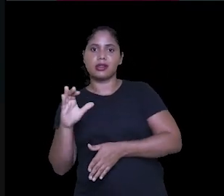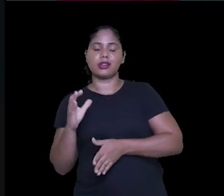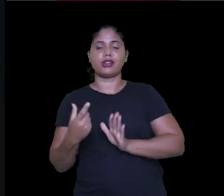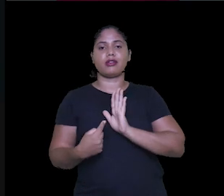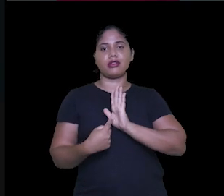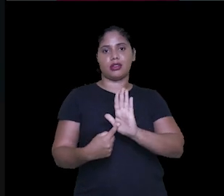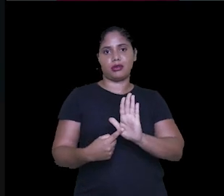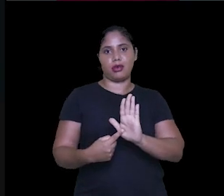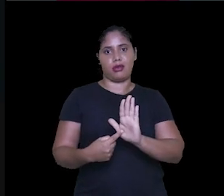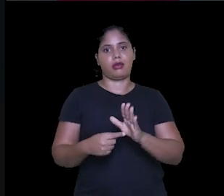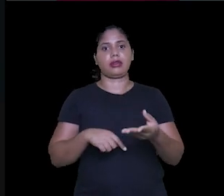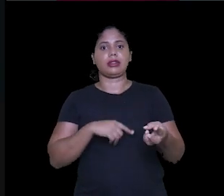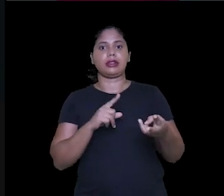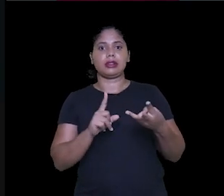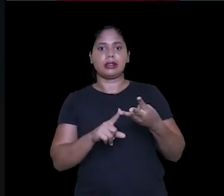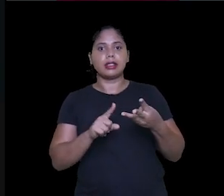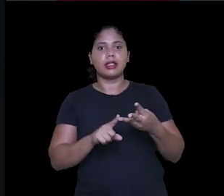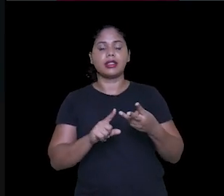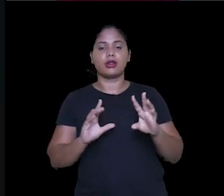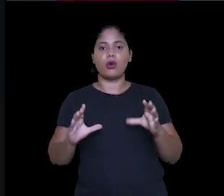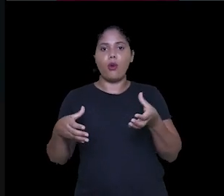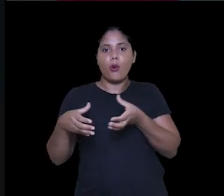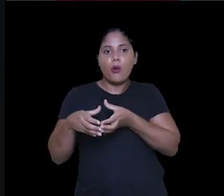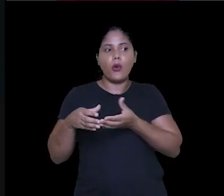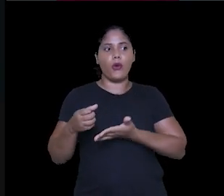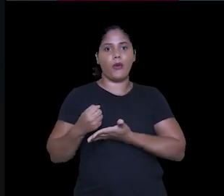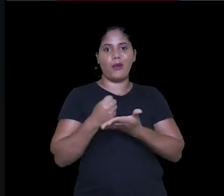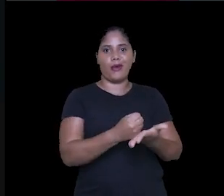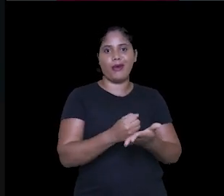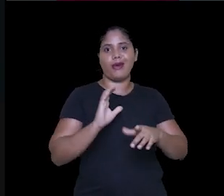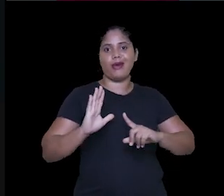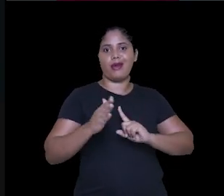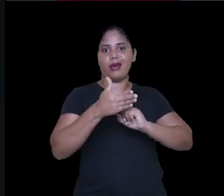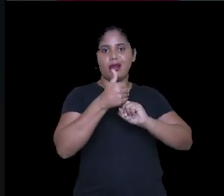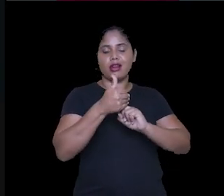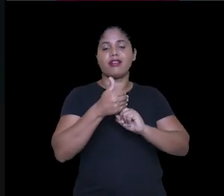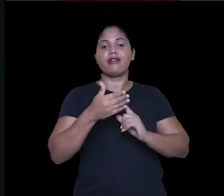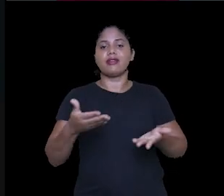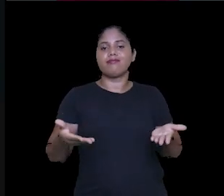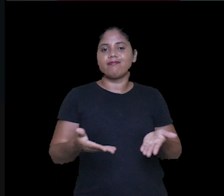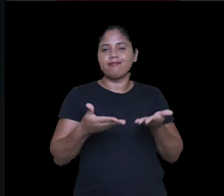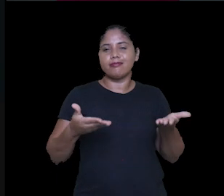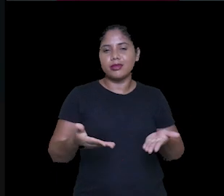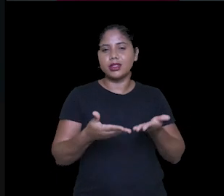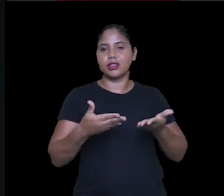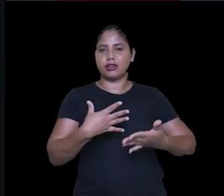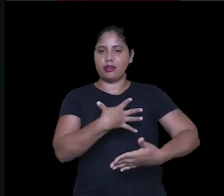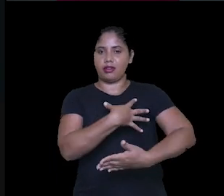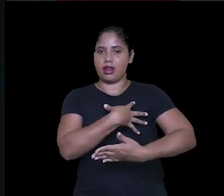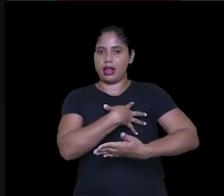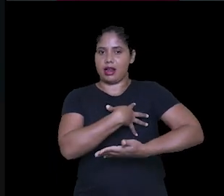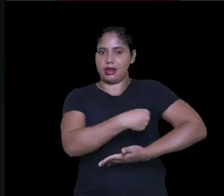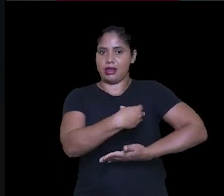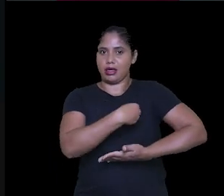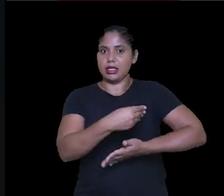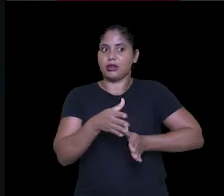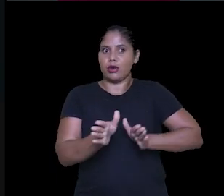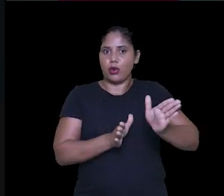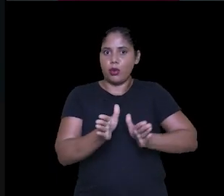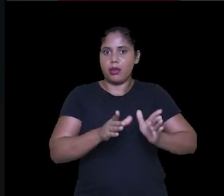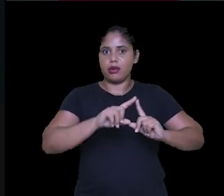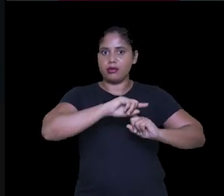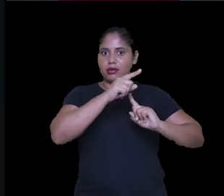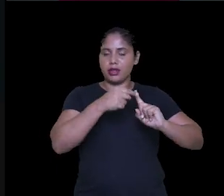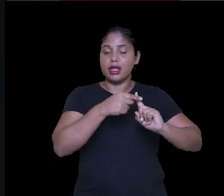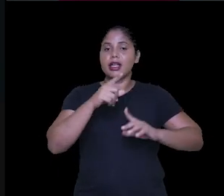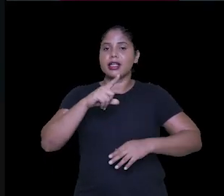apoio acolhedora. Incentivar a amamentação durante a gestação tem um impacto comprovadamente